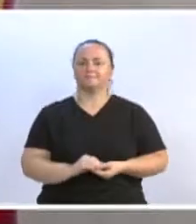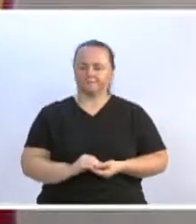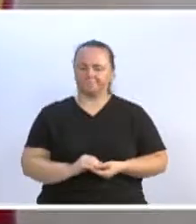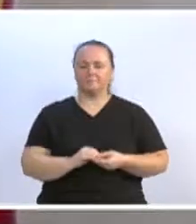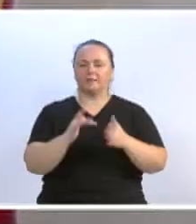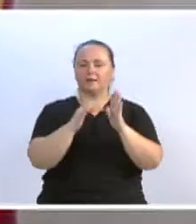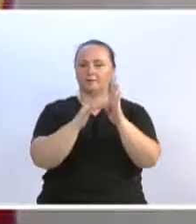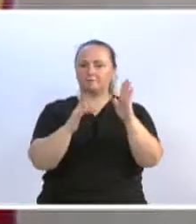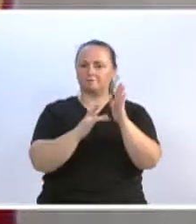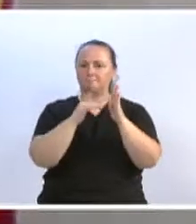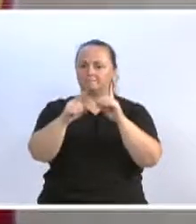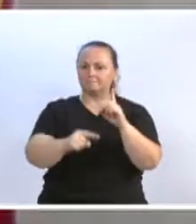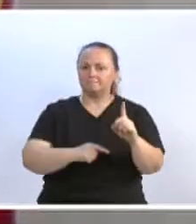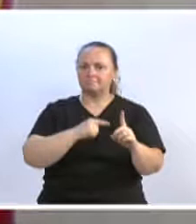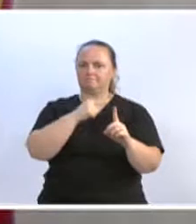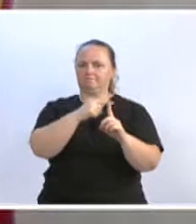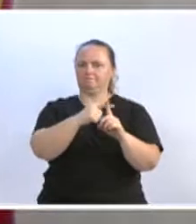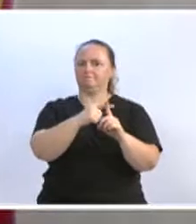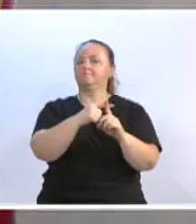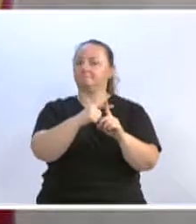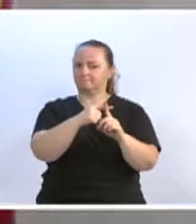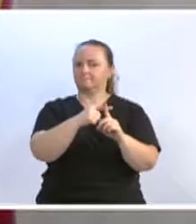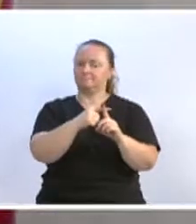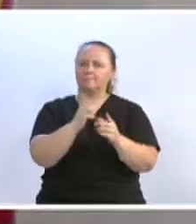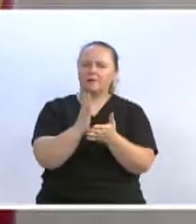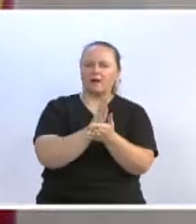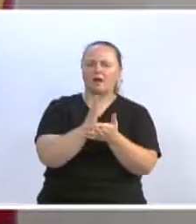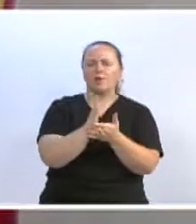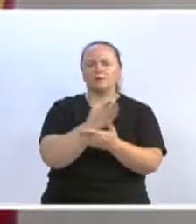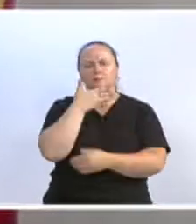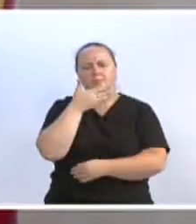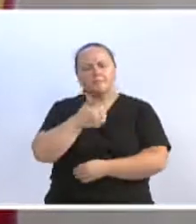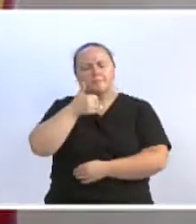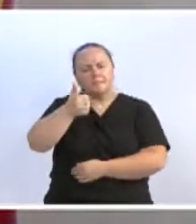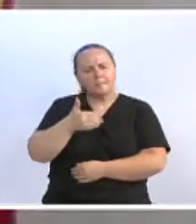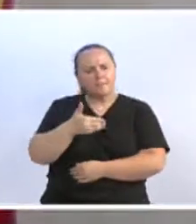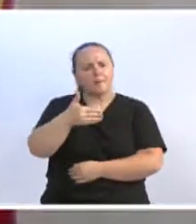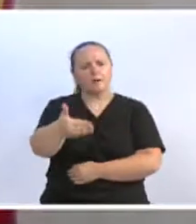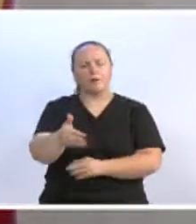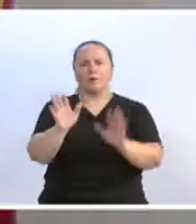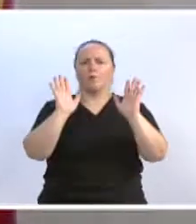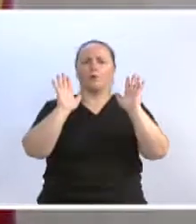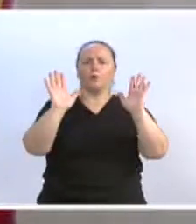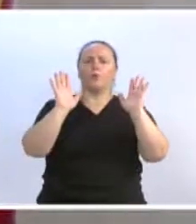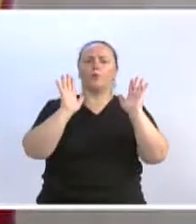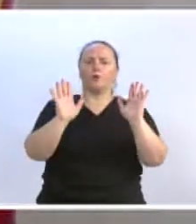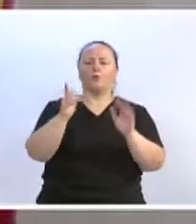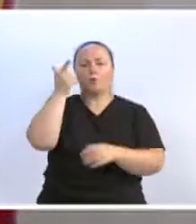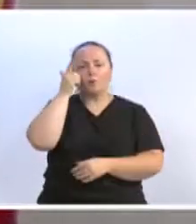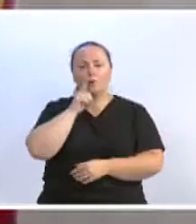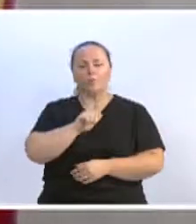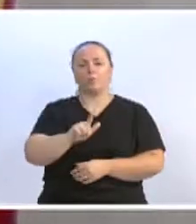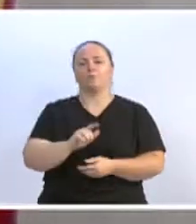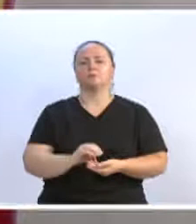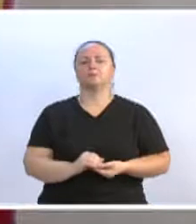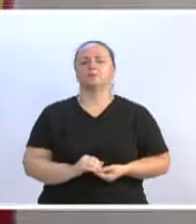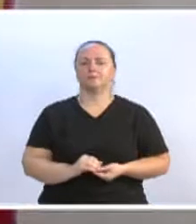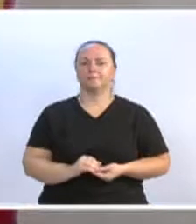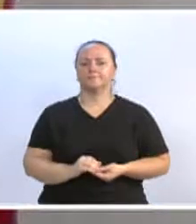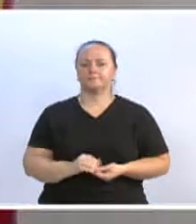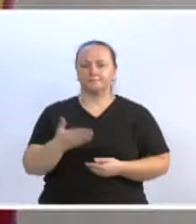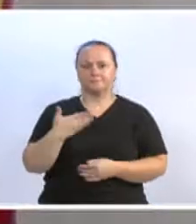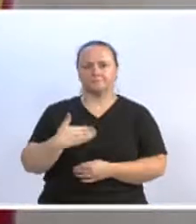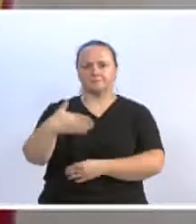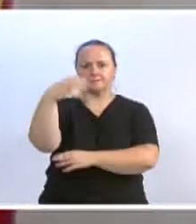positivas entre elas algumas melhorias que enfim estão sendo atendidas através de inúmeras indicações que fizemos como como melhorias na iluminação